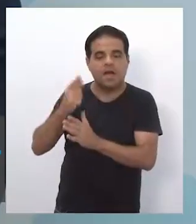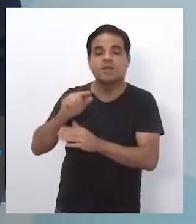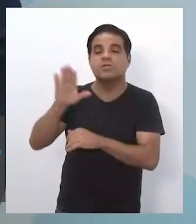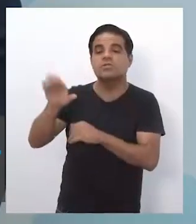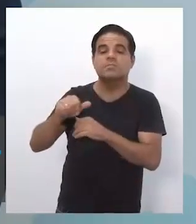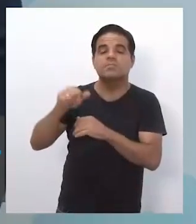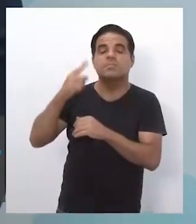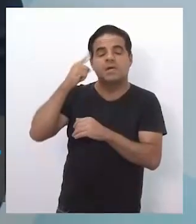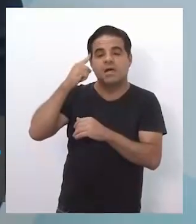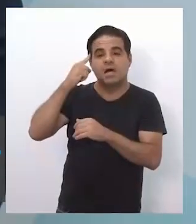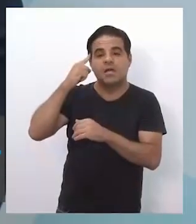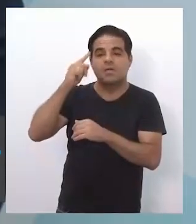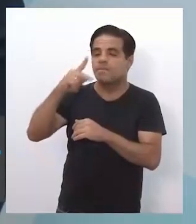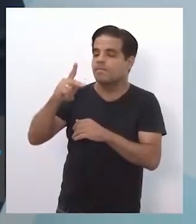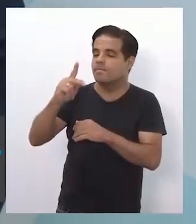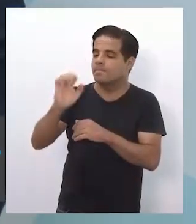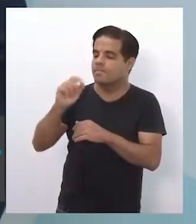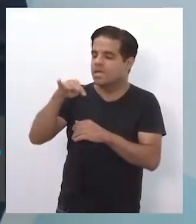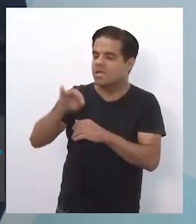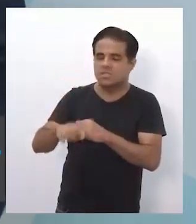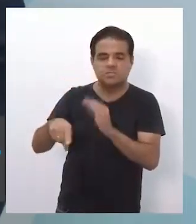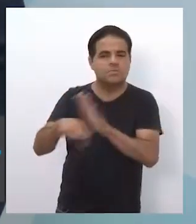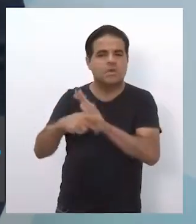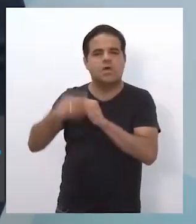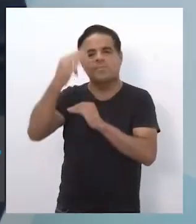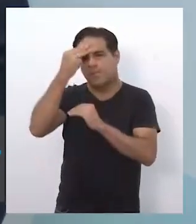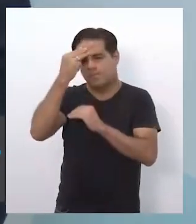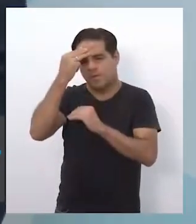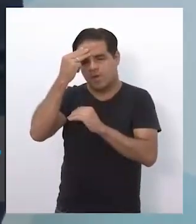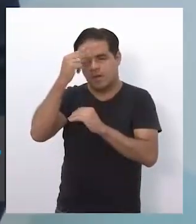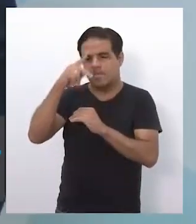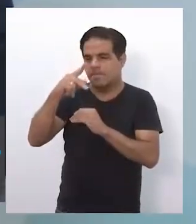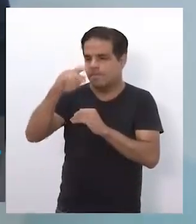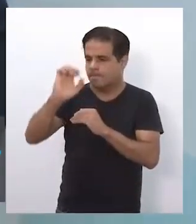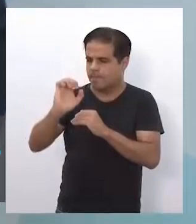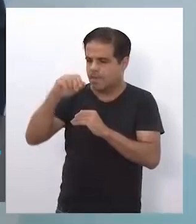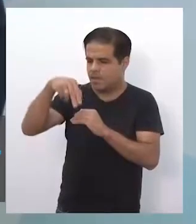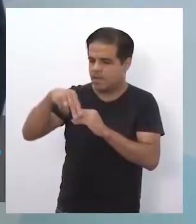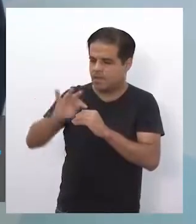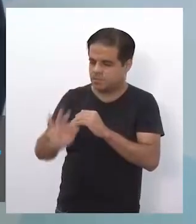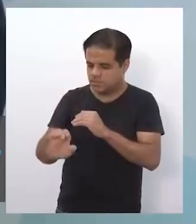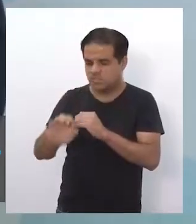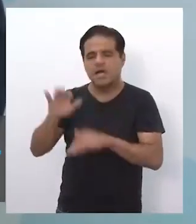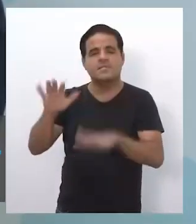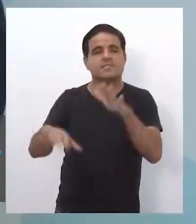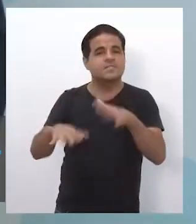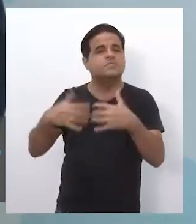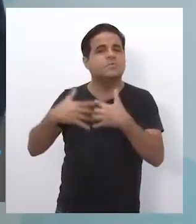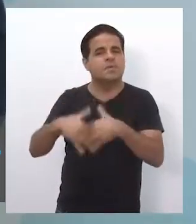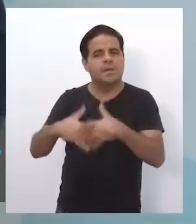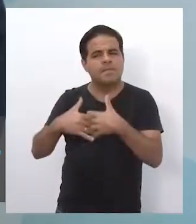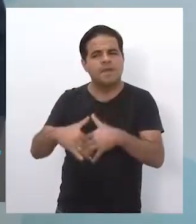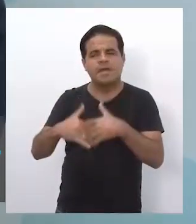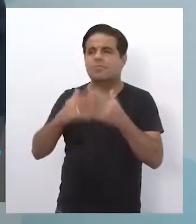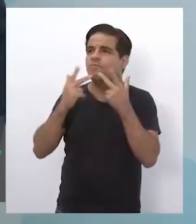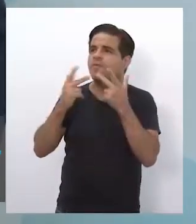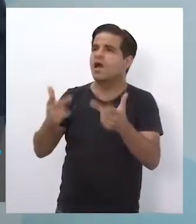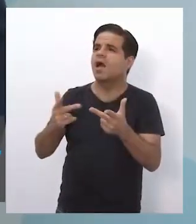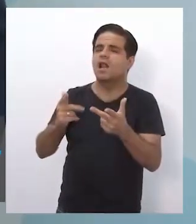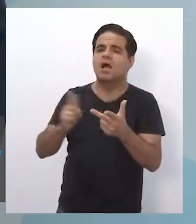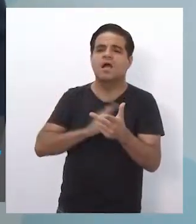de pente, né? Pente de memória. Então, aí, às vezes, o equipamento, ele fala assim,